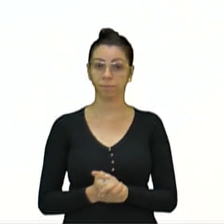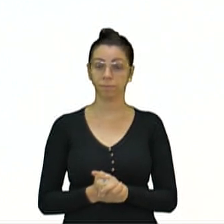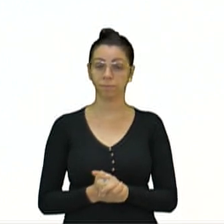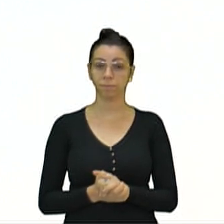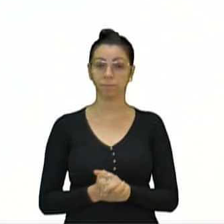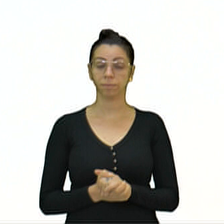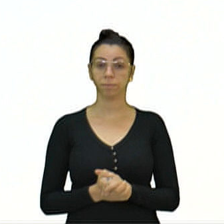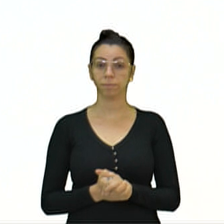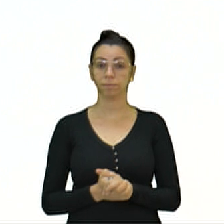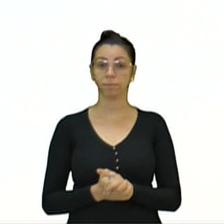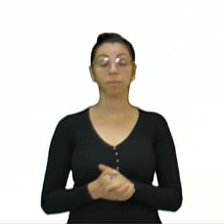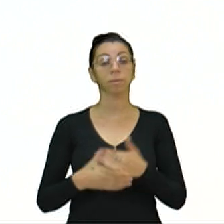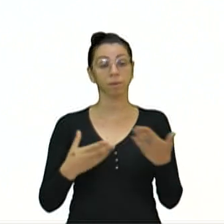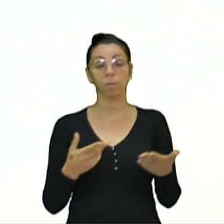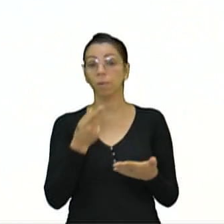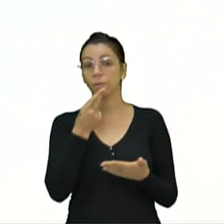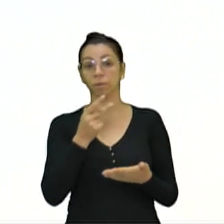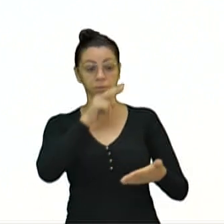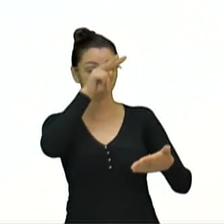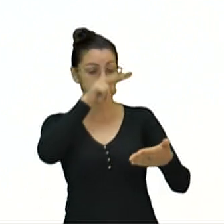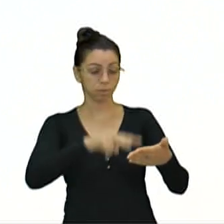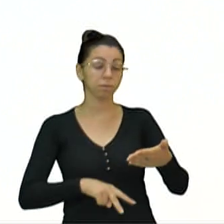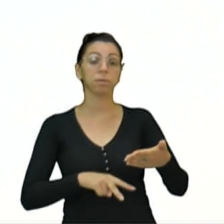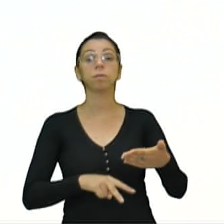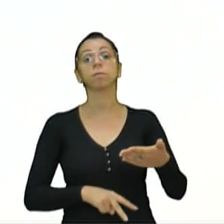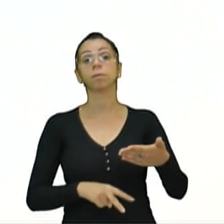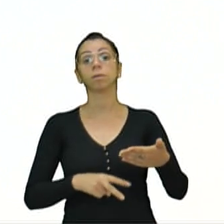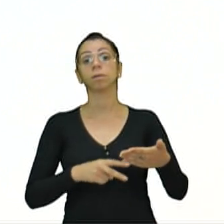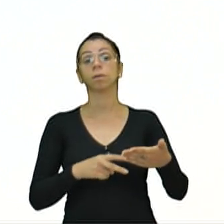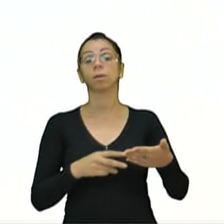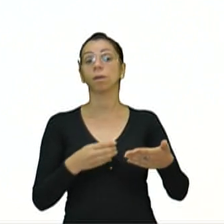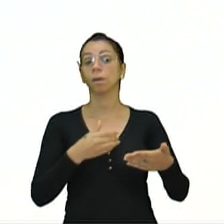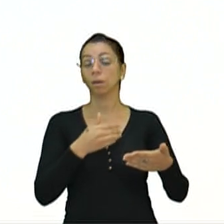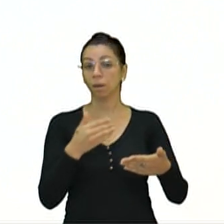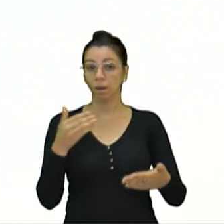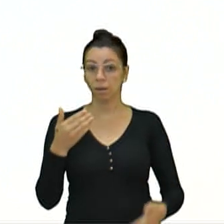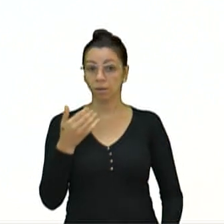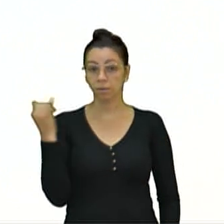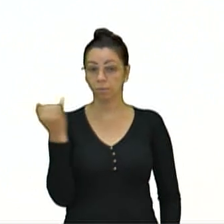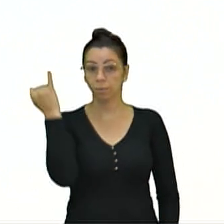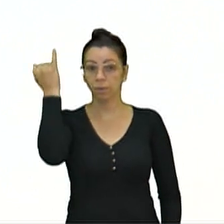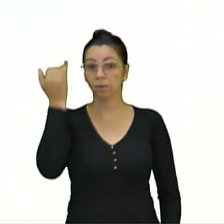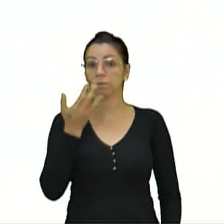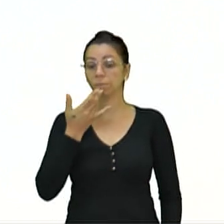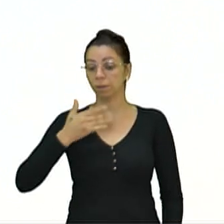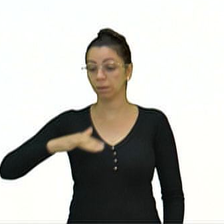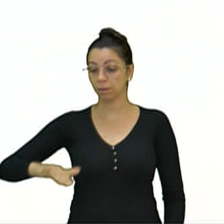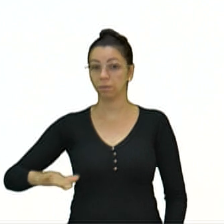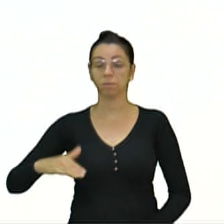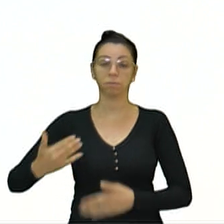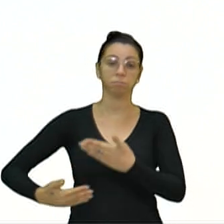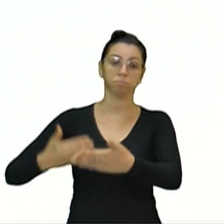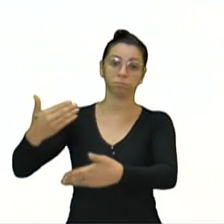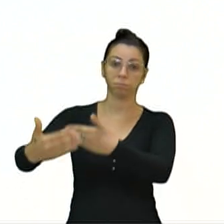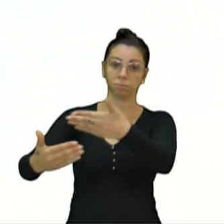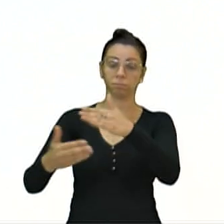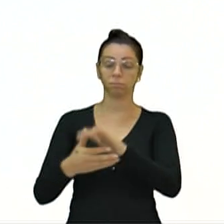aqui os benefícios sobre leitura, né? Que é muito importante para o desenvolvimento de crianças. E a número 2.